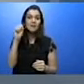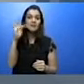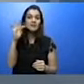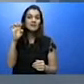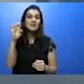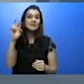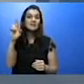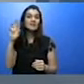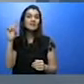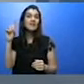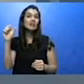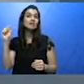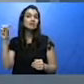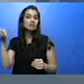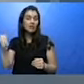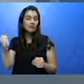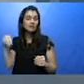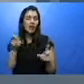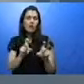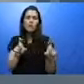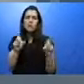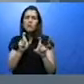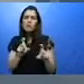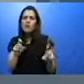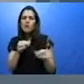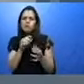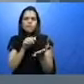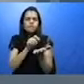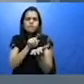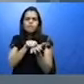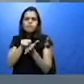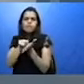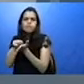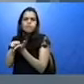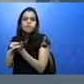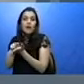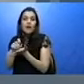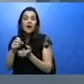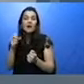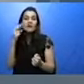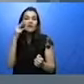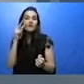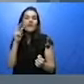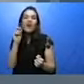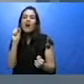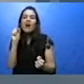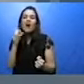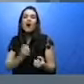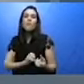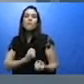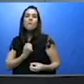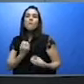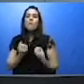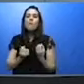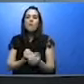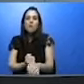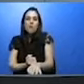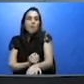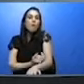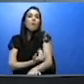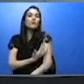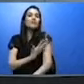Apropriado para reconhecimento de emoções. Então, agora nós vamos analisar